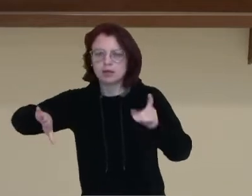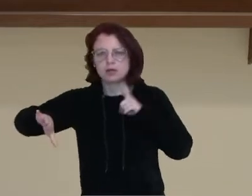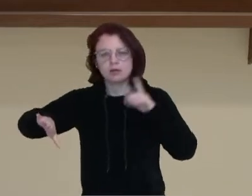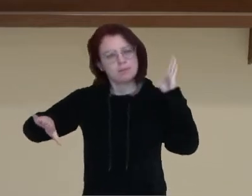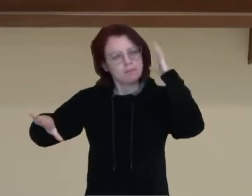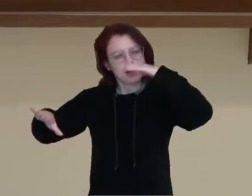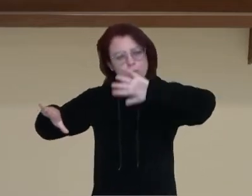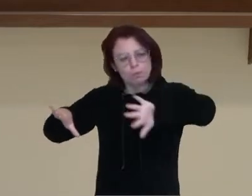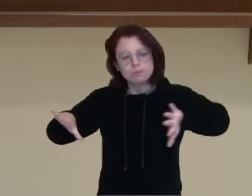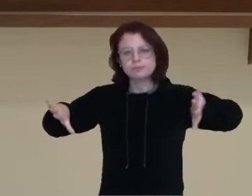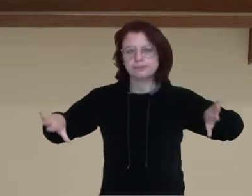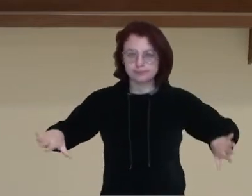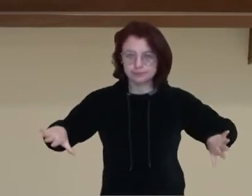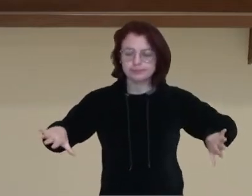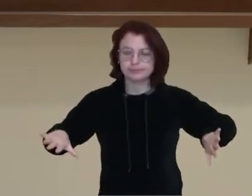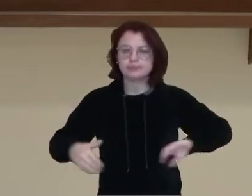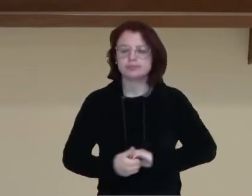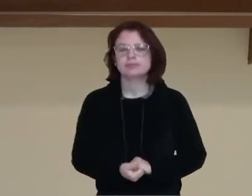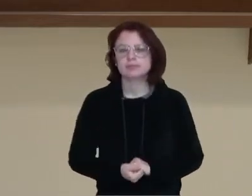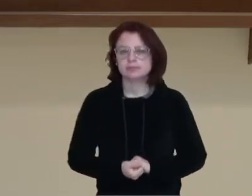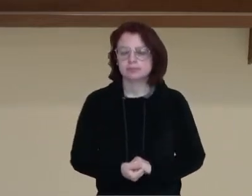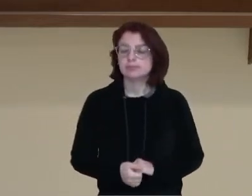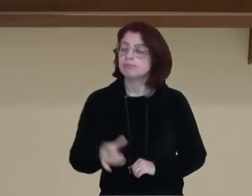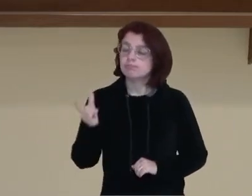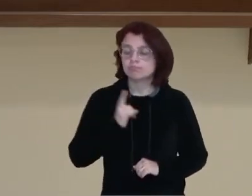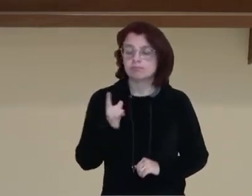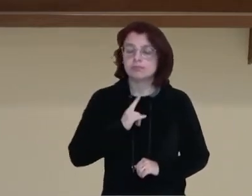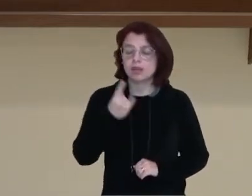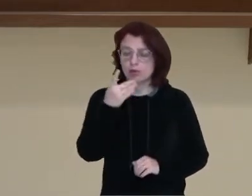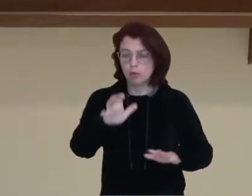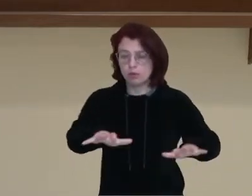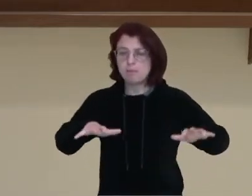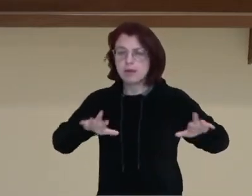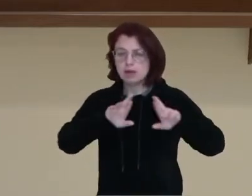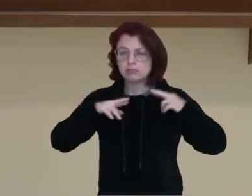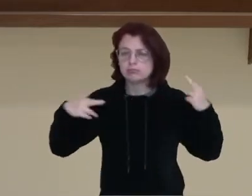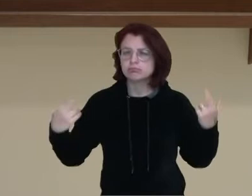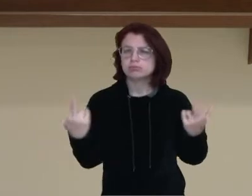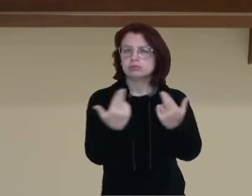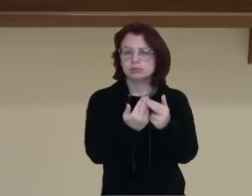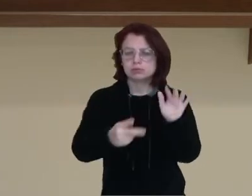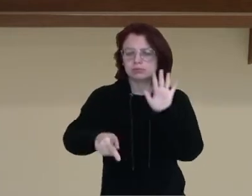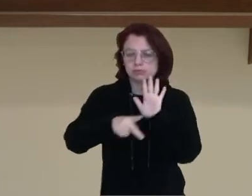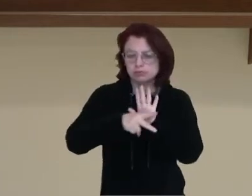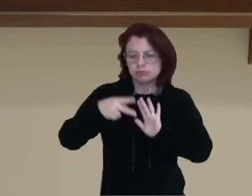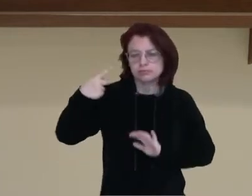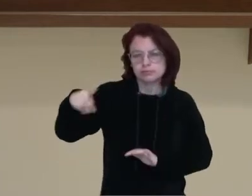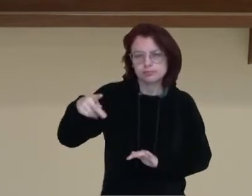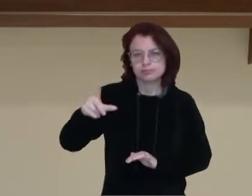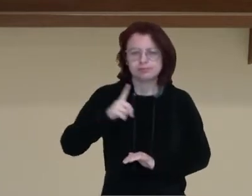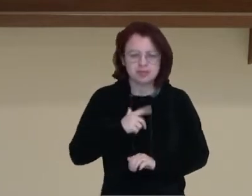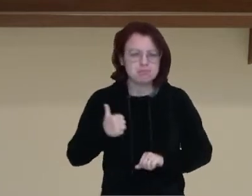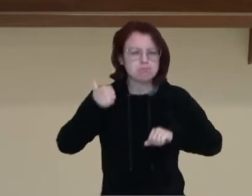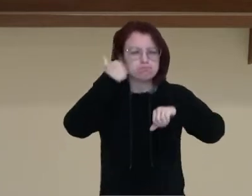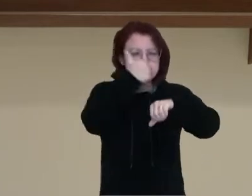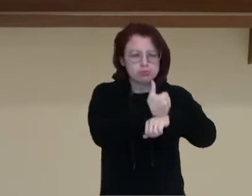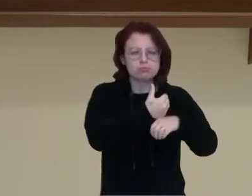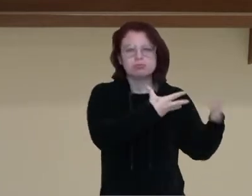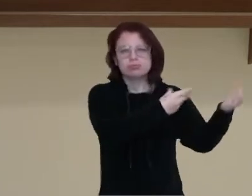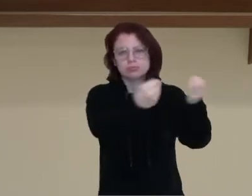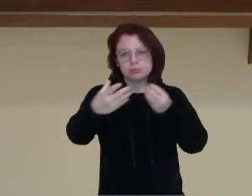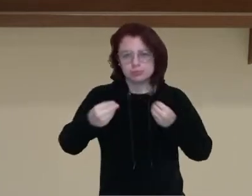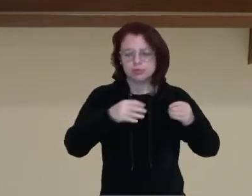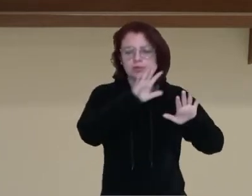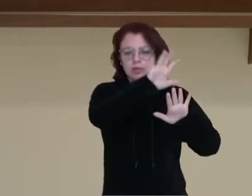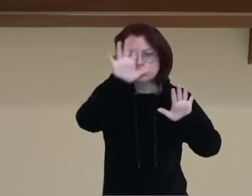E, inclusive, a cidade de Persépolis, fantástica, o império que eles formaram, chegaram a dominar várias regiões,